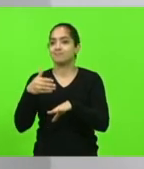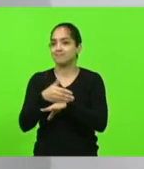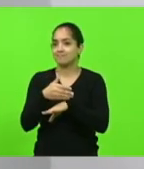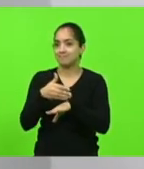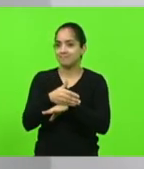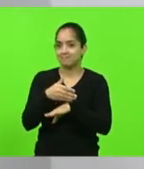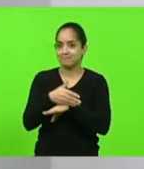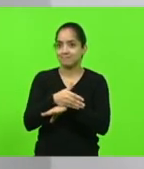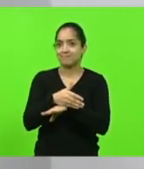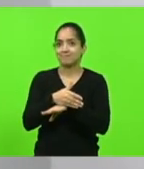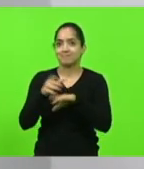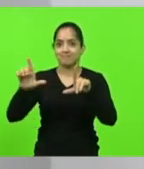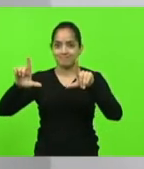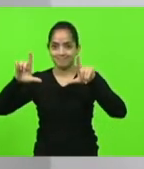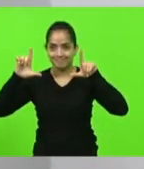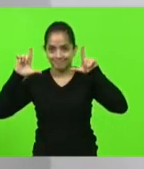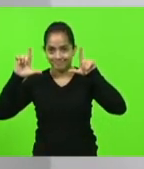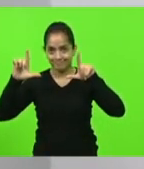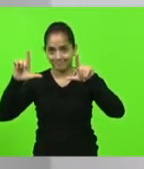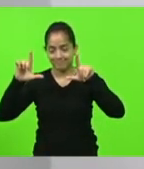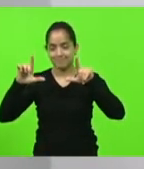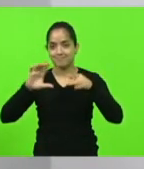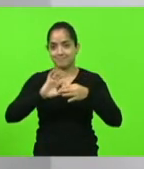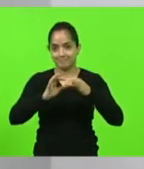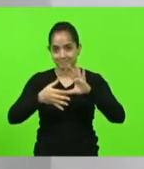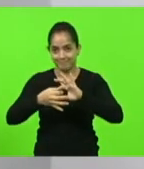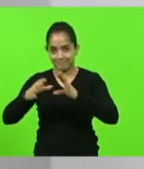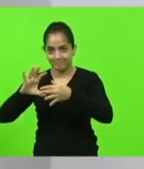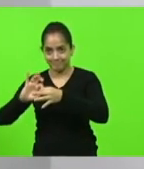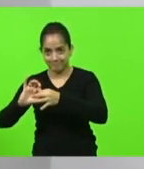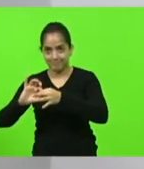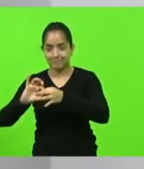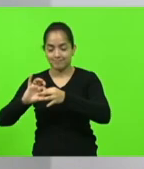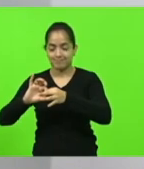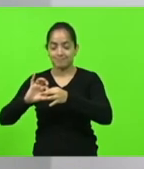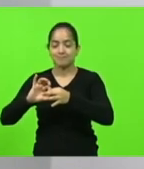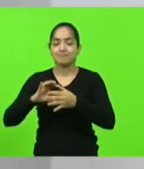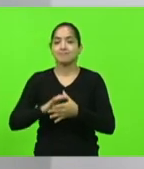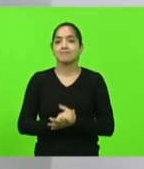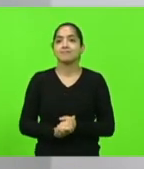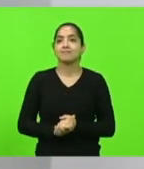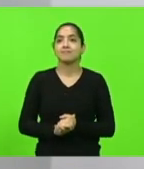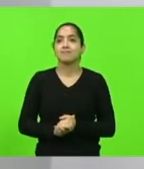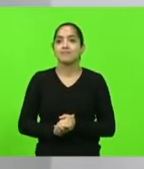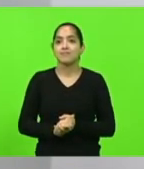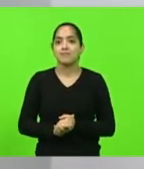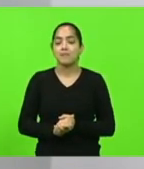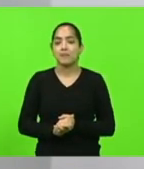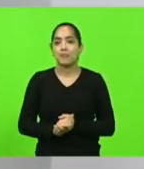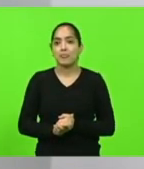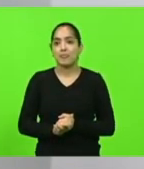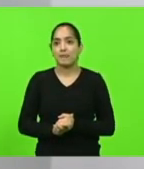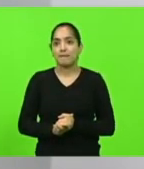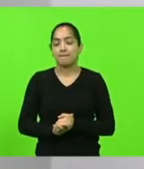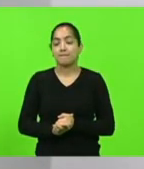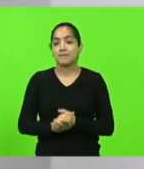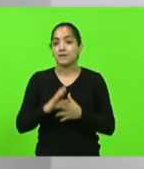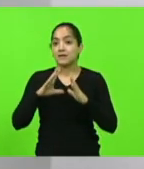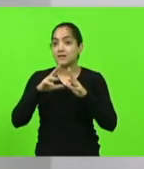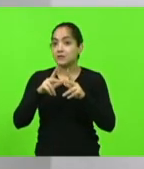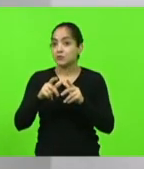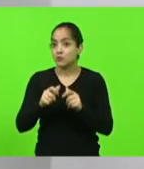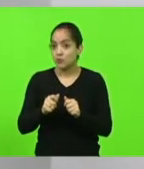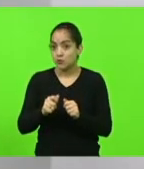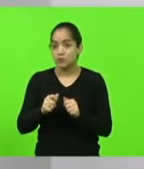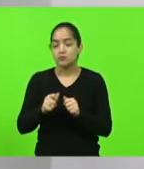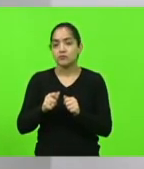de Tóquio e do Sul Americano e dele atletismo sub-20 em Lima no Peru EA todos